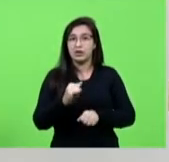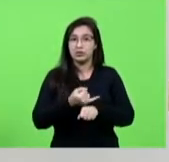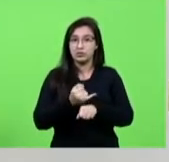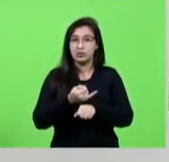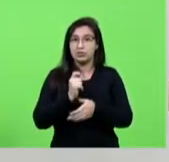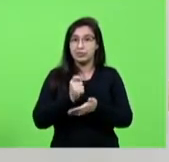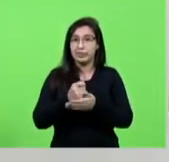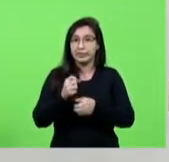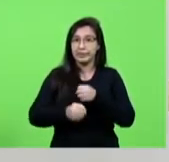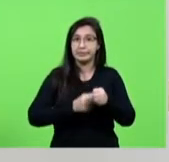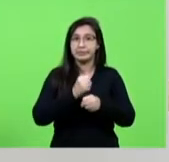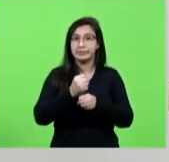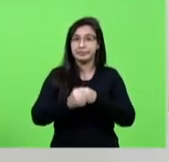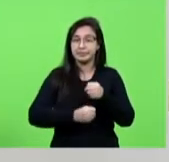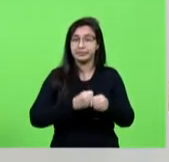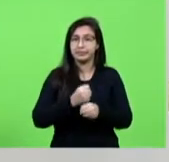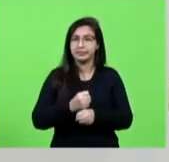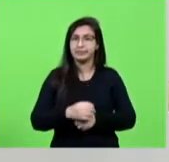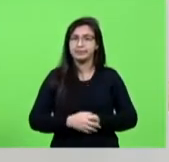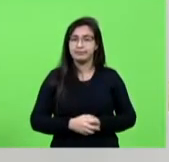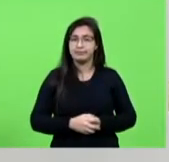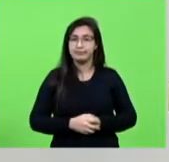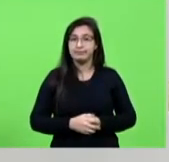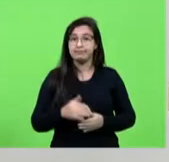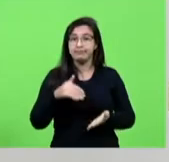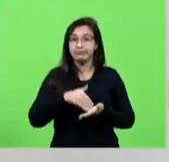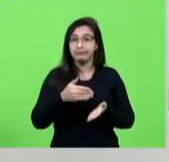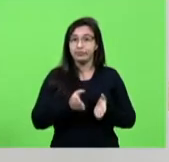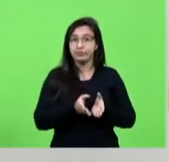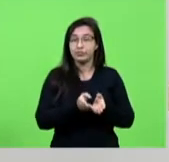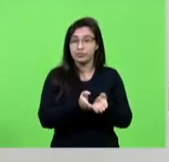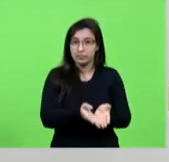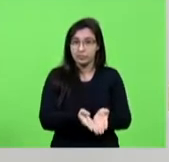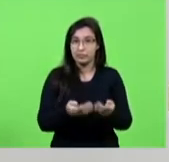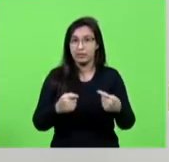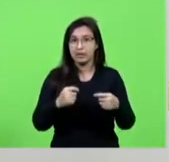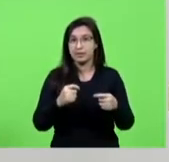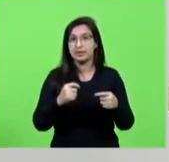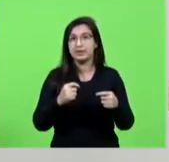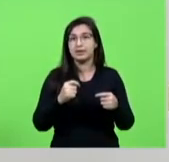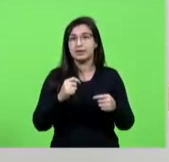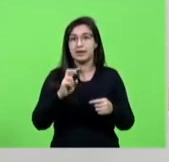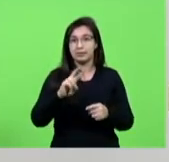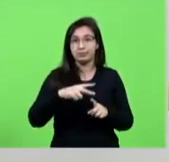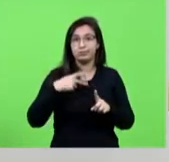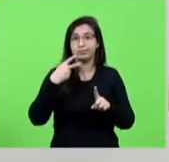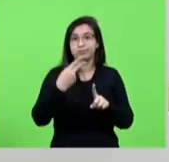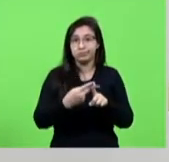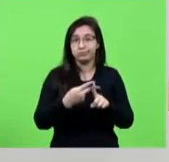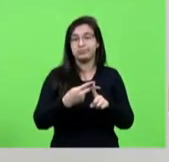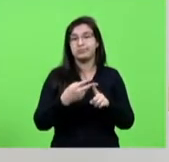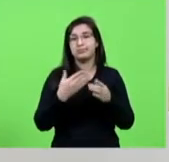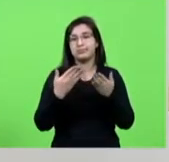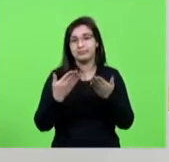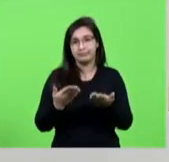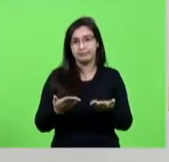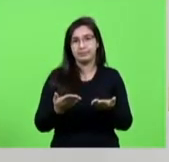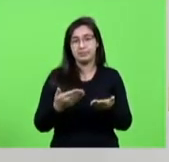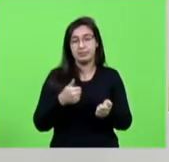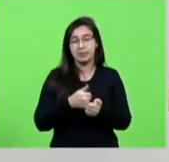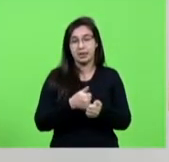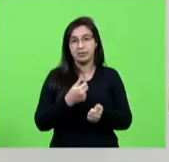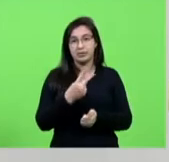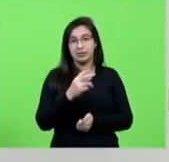anualmente. E, por último, Navegantes, que teria que dobrar a sua arrecadação municipal para poder chegar perto dos 201